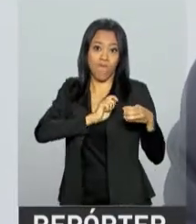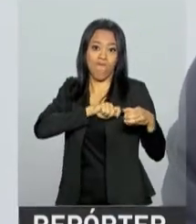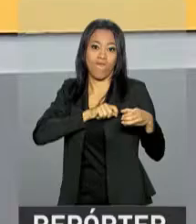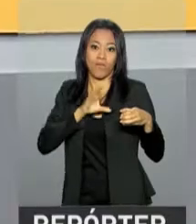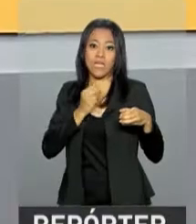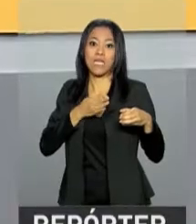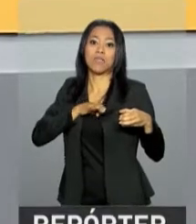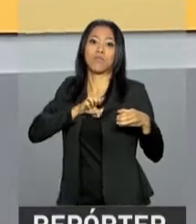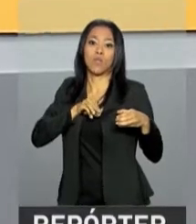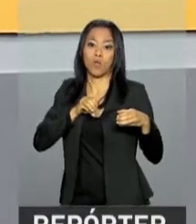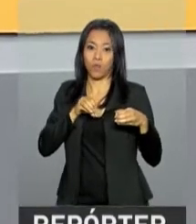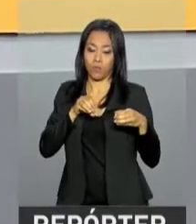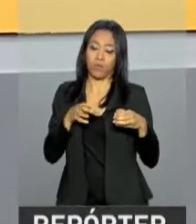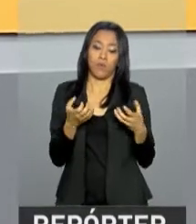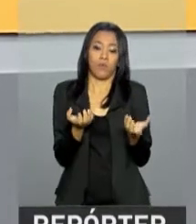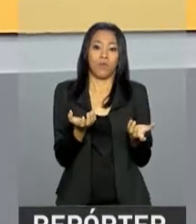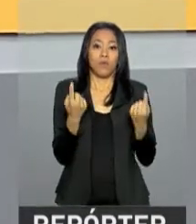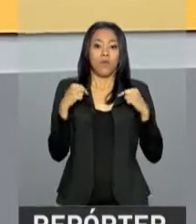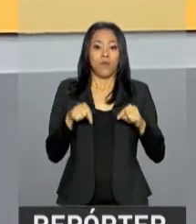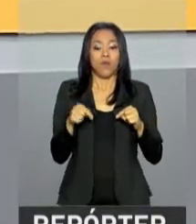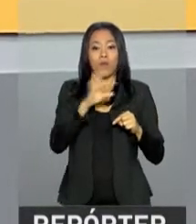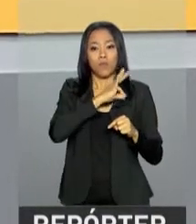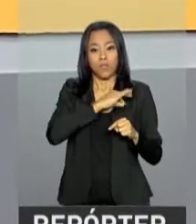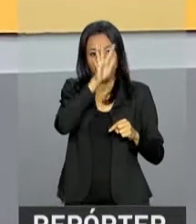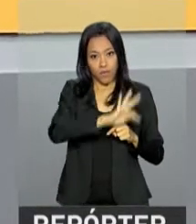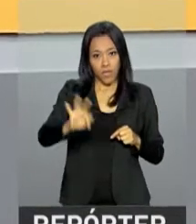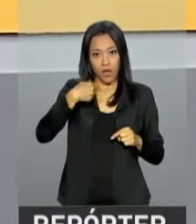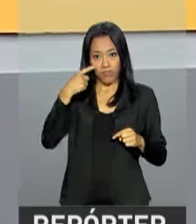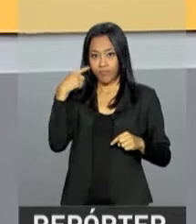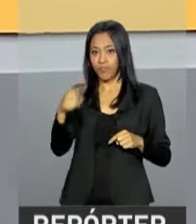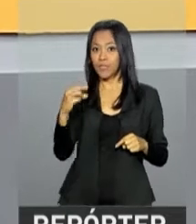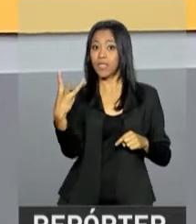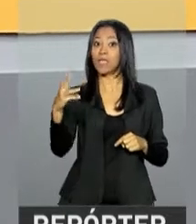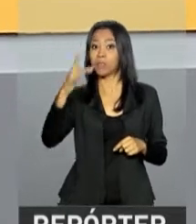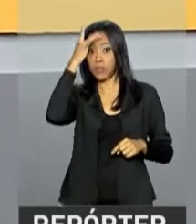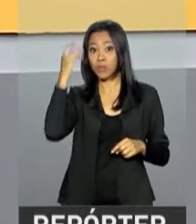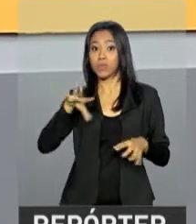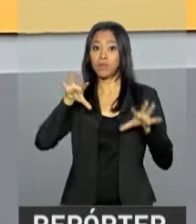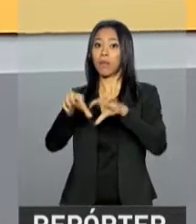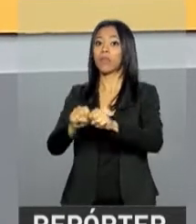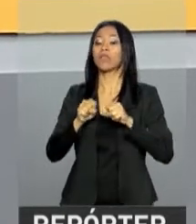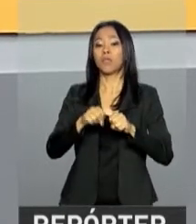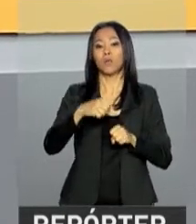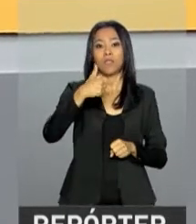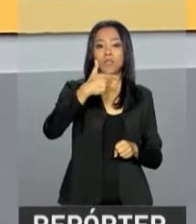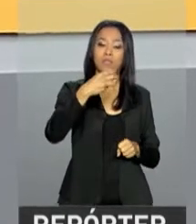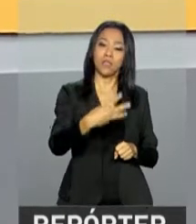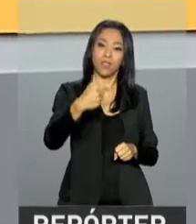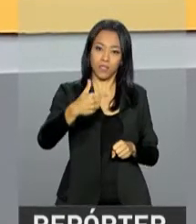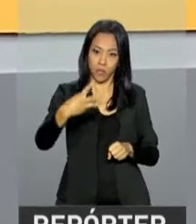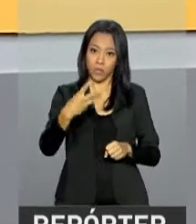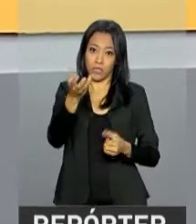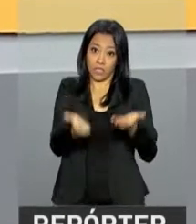criminosas. A Polícia Federal deteve 3 pessoas e apreendeu 232 quilos de cocaína em Itaguaí, no Rio